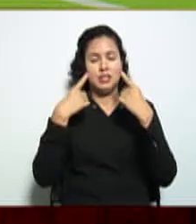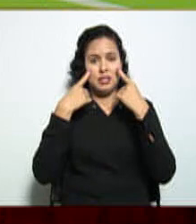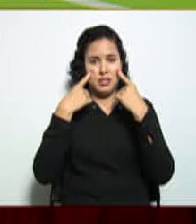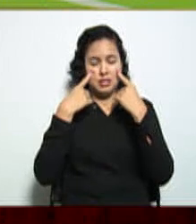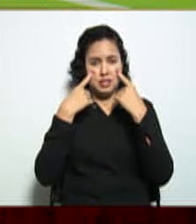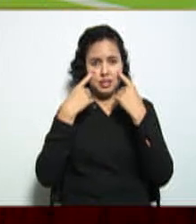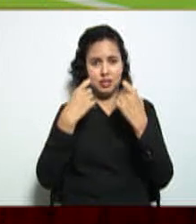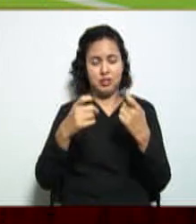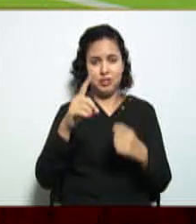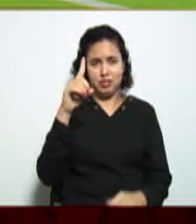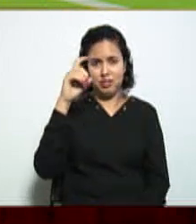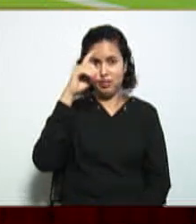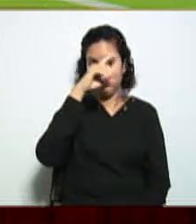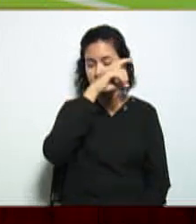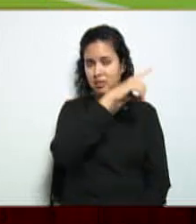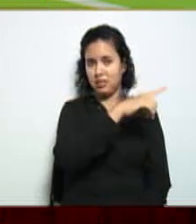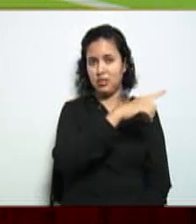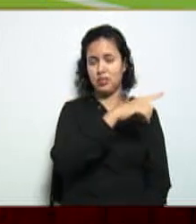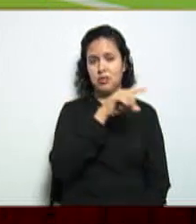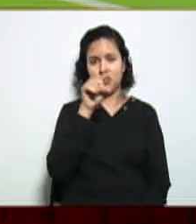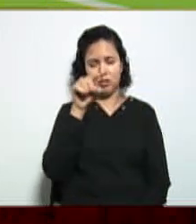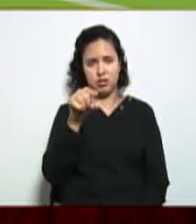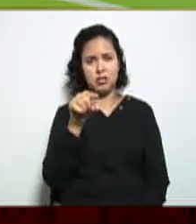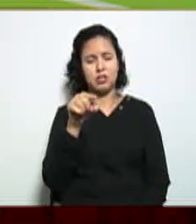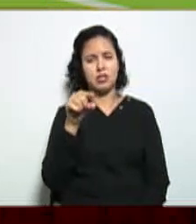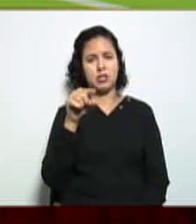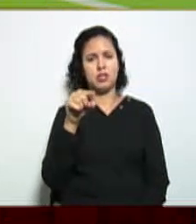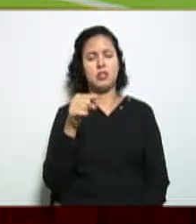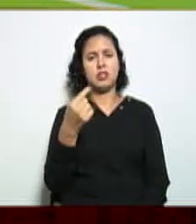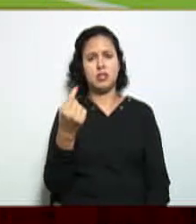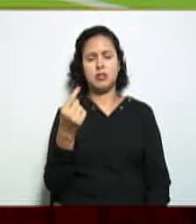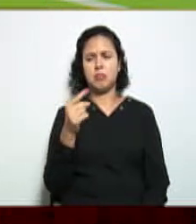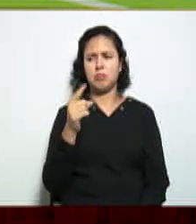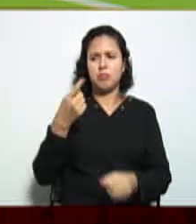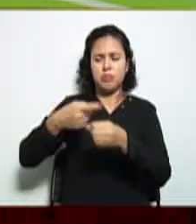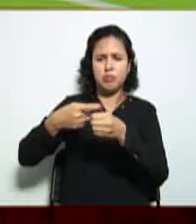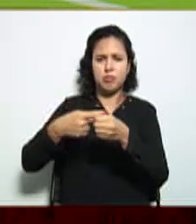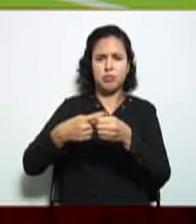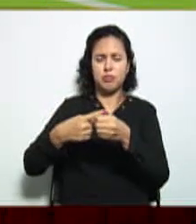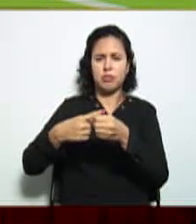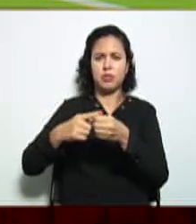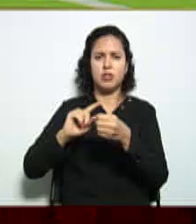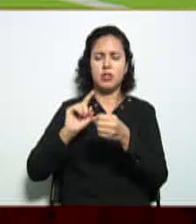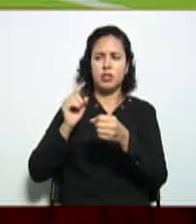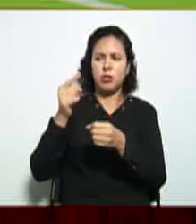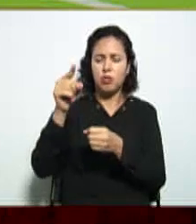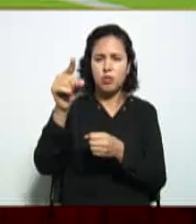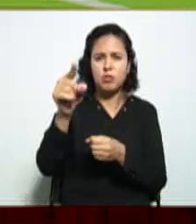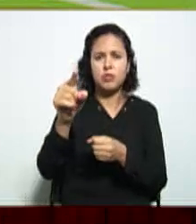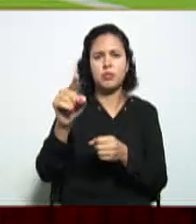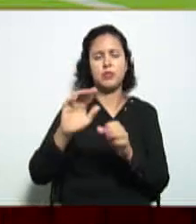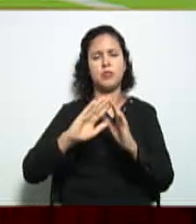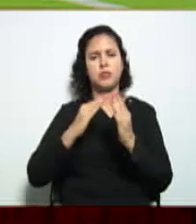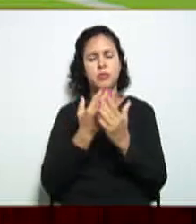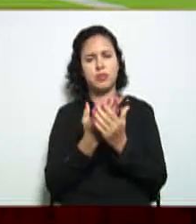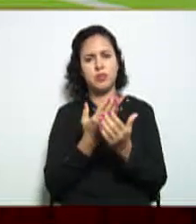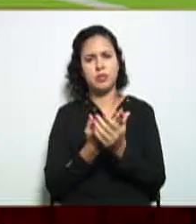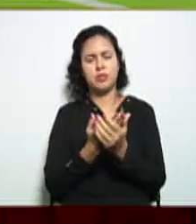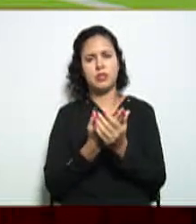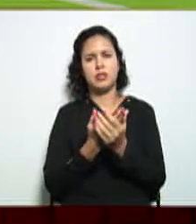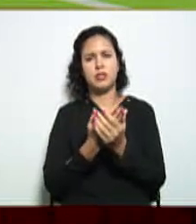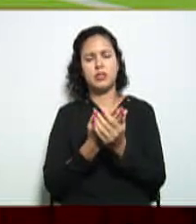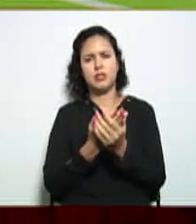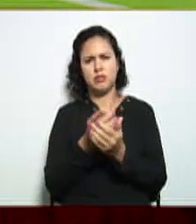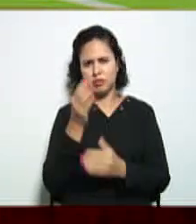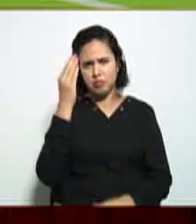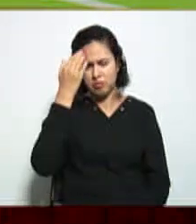Escola Sertanista, da área indígena de Espigão do Oeste, a escola do Novo Plano de Chupinguaia.